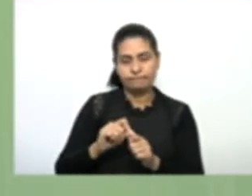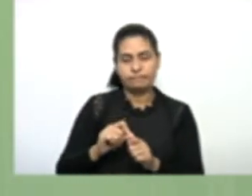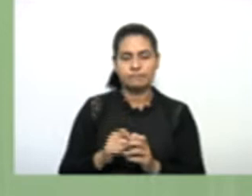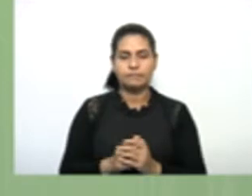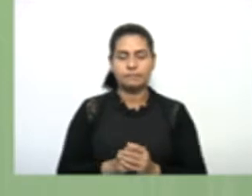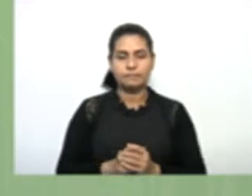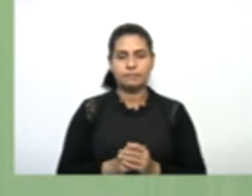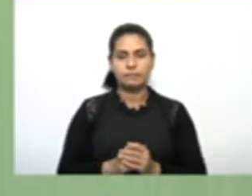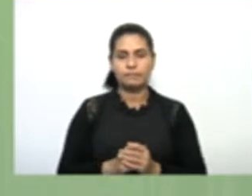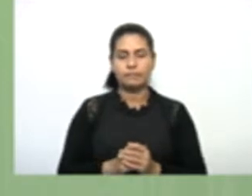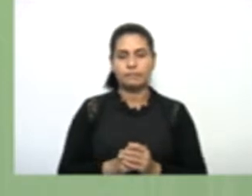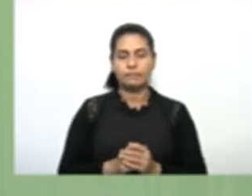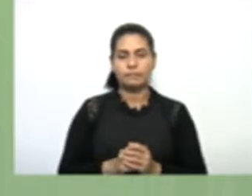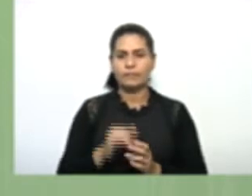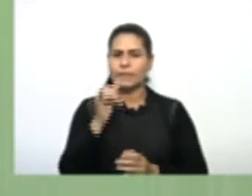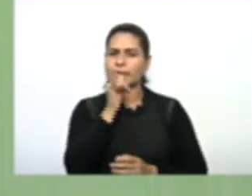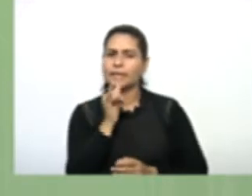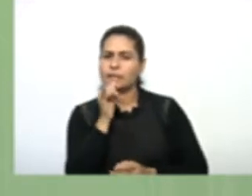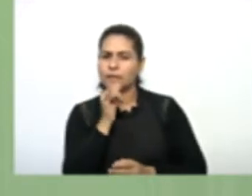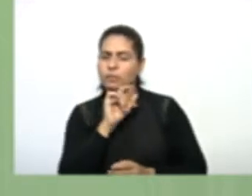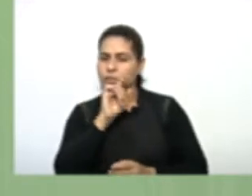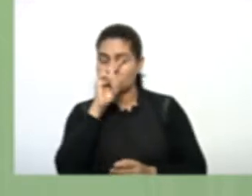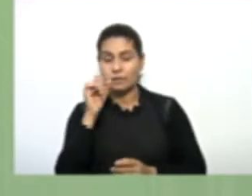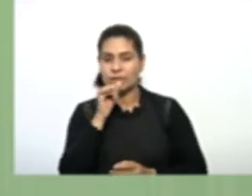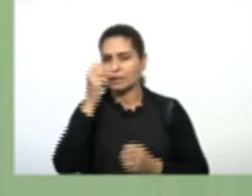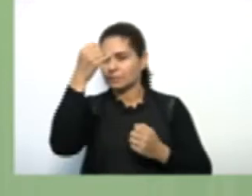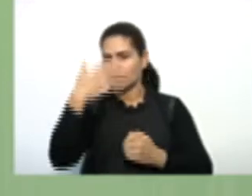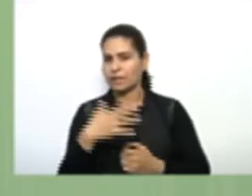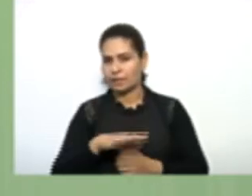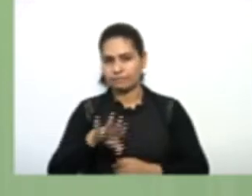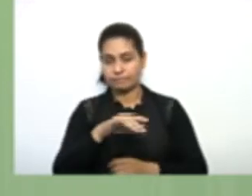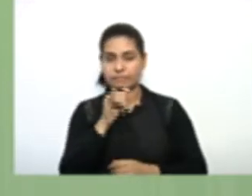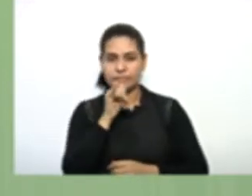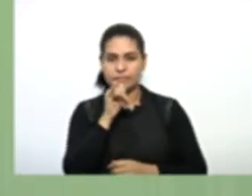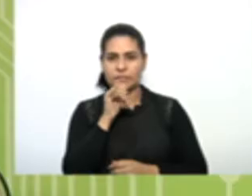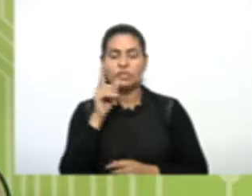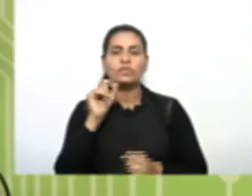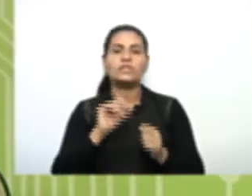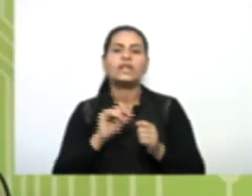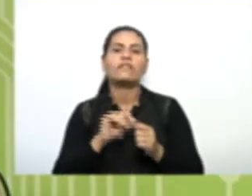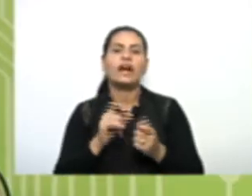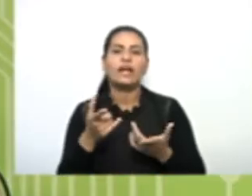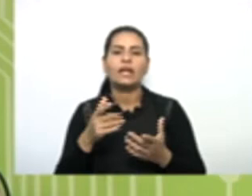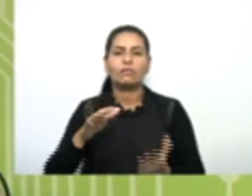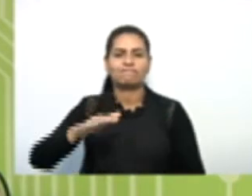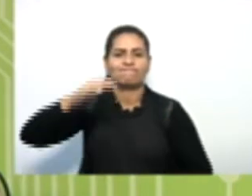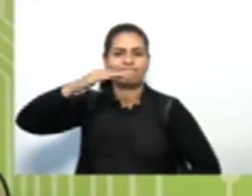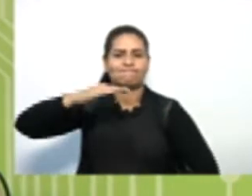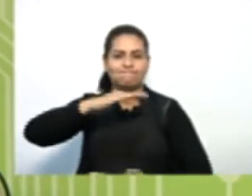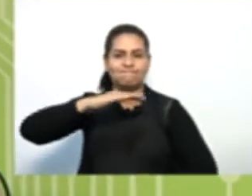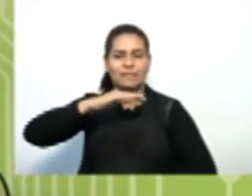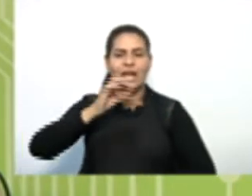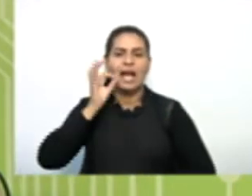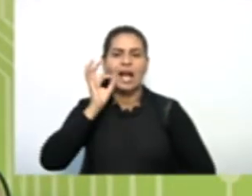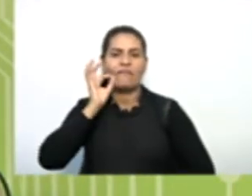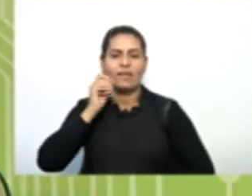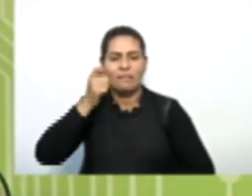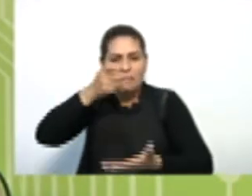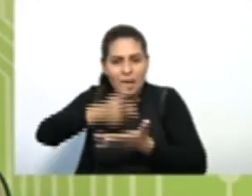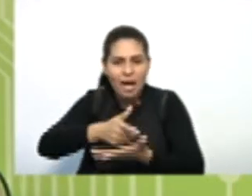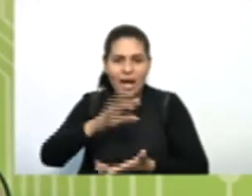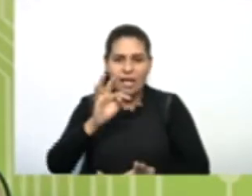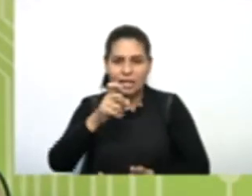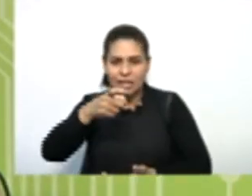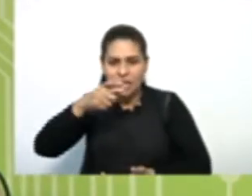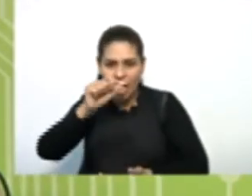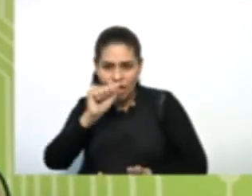cooperado. Por exemplo, se a gente vai falar alguns exemplos disso, se você vai torrar uma saca de café, você vai pagar uma taxa equivalente